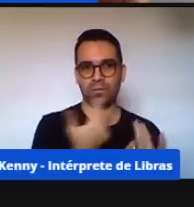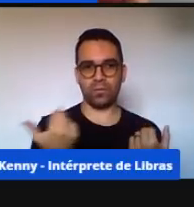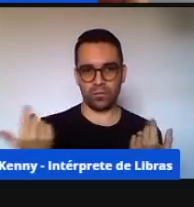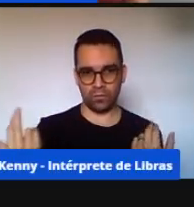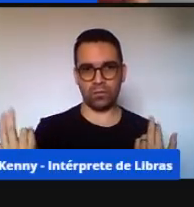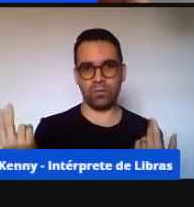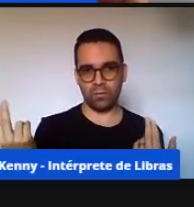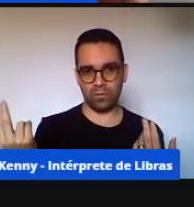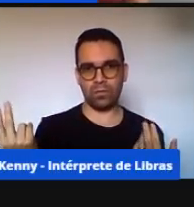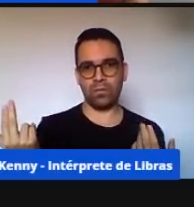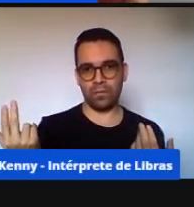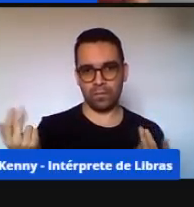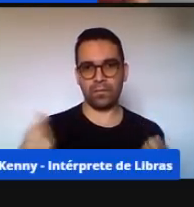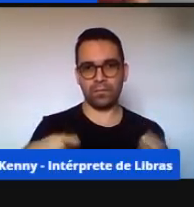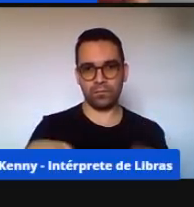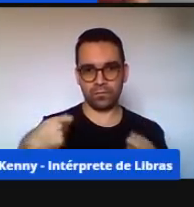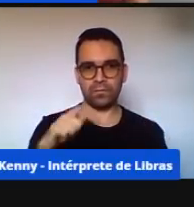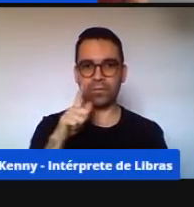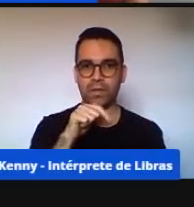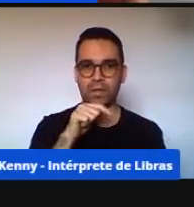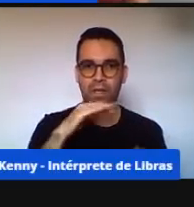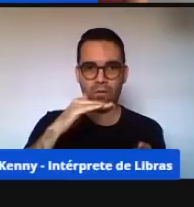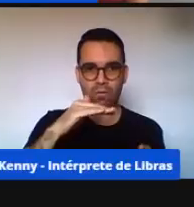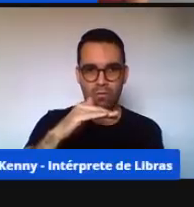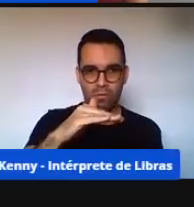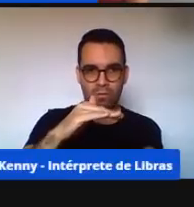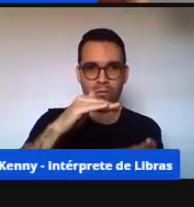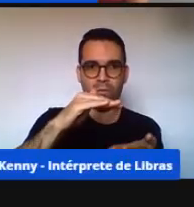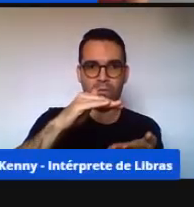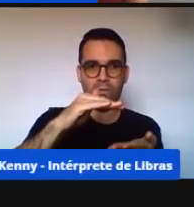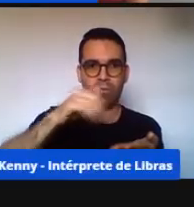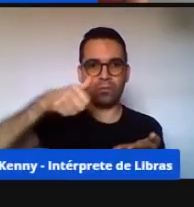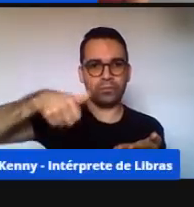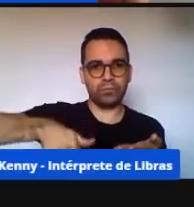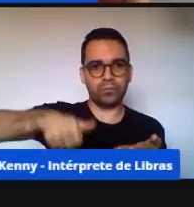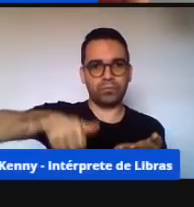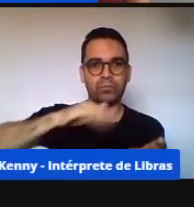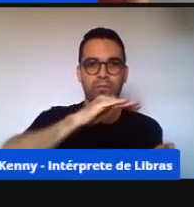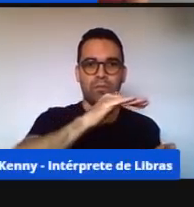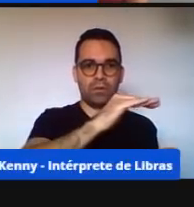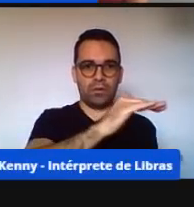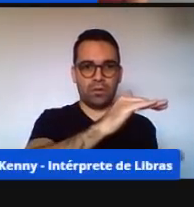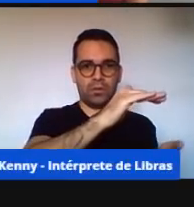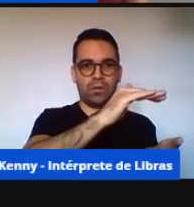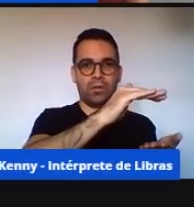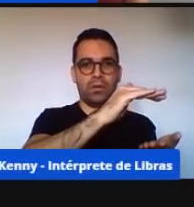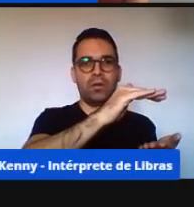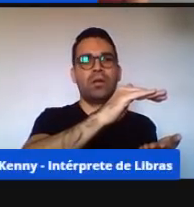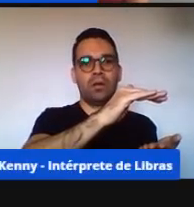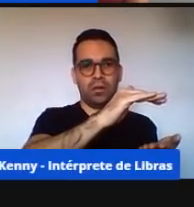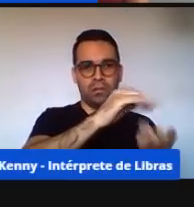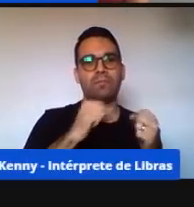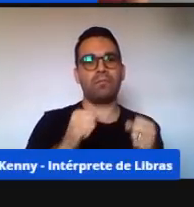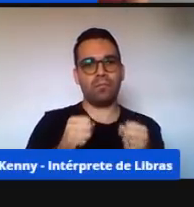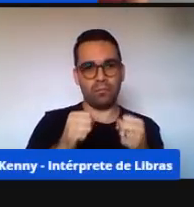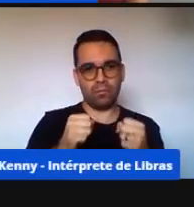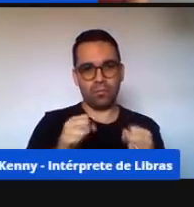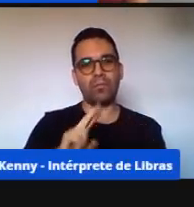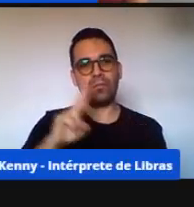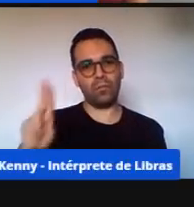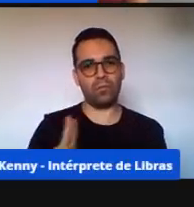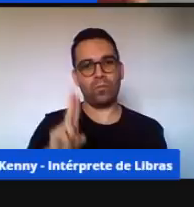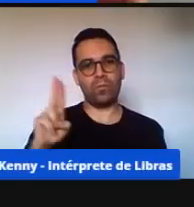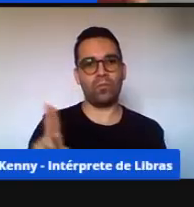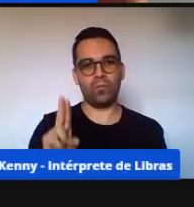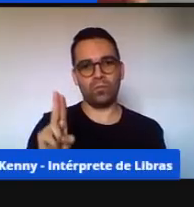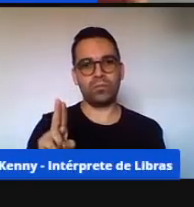outro modelo acaba colocando na boca. Então tem que ter uma supervisão dessas crianças para poder encher essas garrafinhas d'água, principalmente crianças muito pequenas,